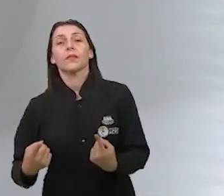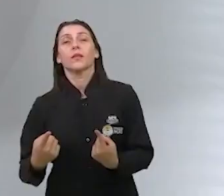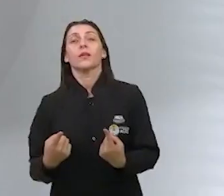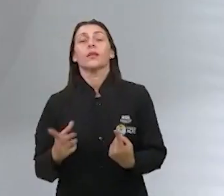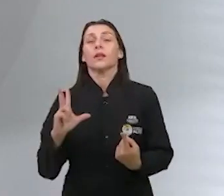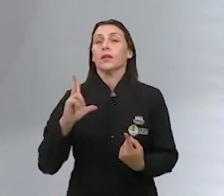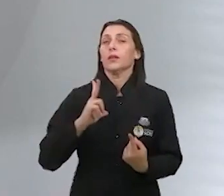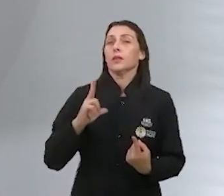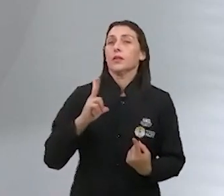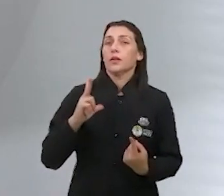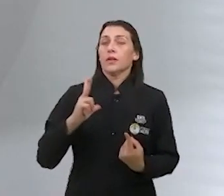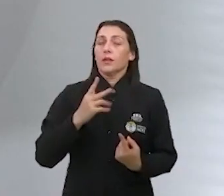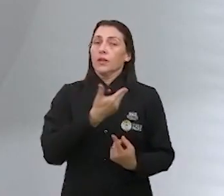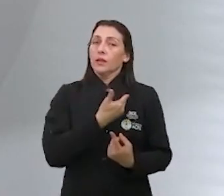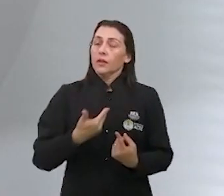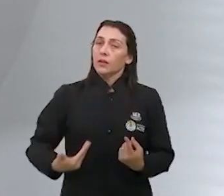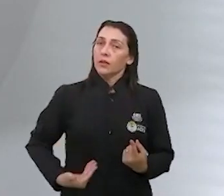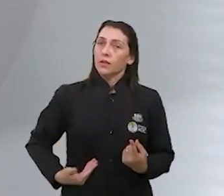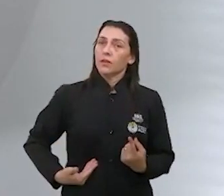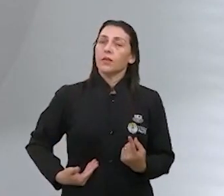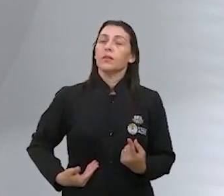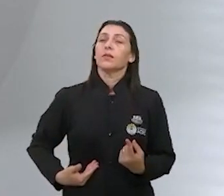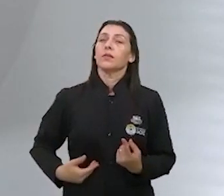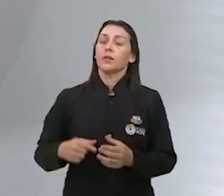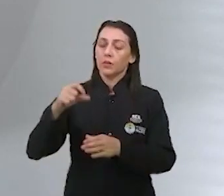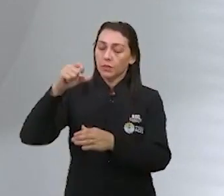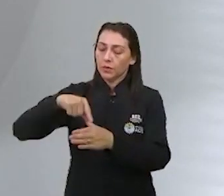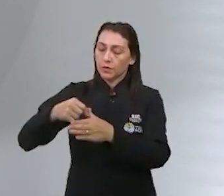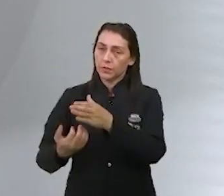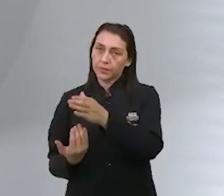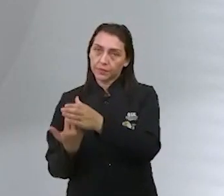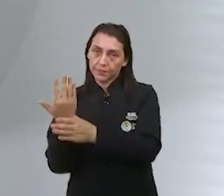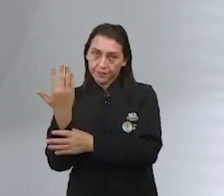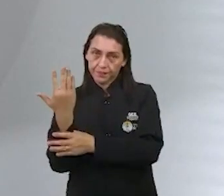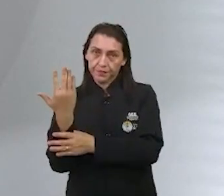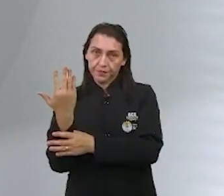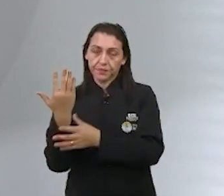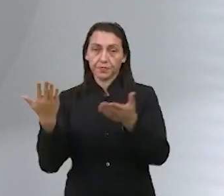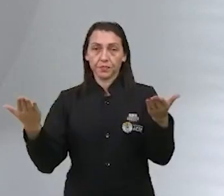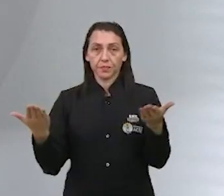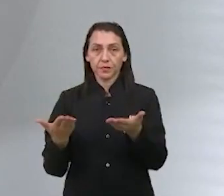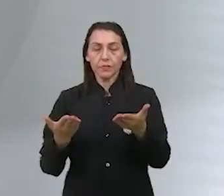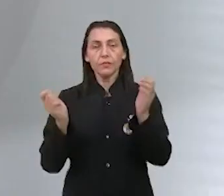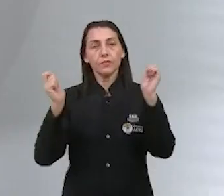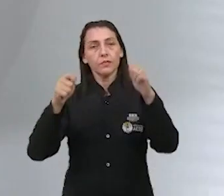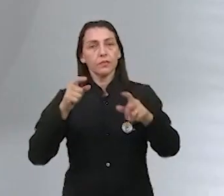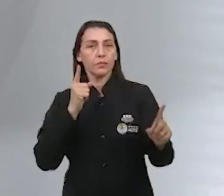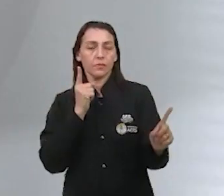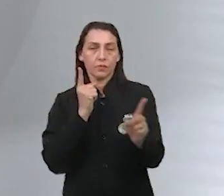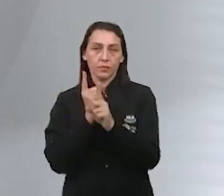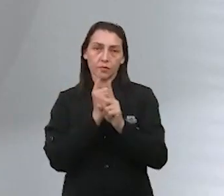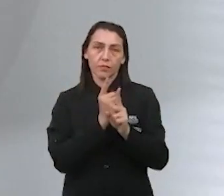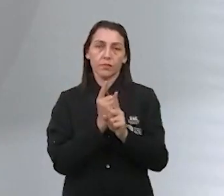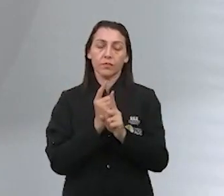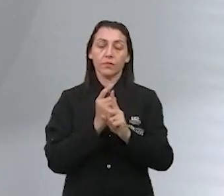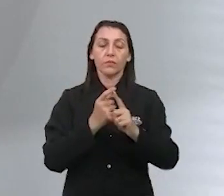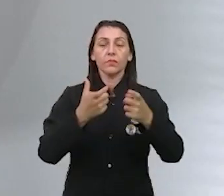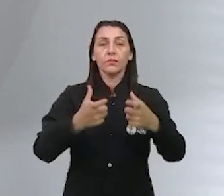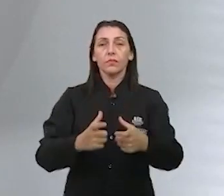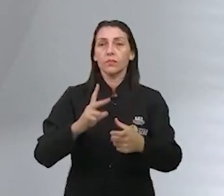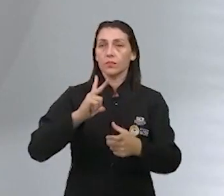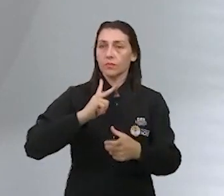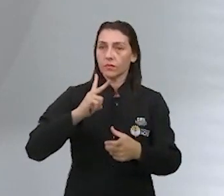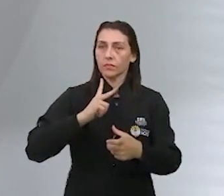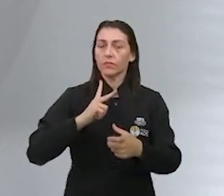iniciativa privada quanto a pública vem reflorestando a Mata Atlântica. Então, hoje é possível encontrar propriedades privadas que